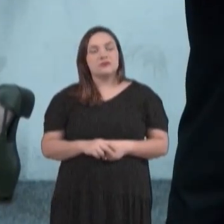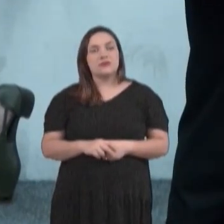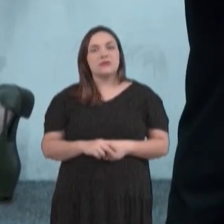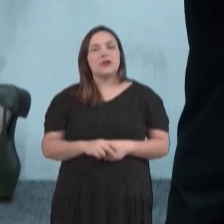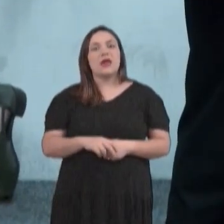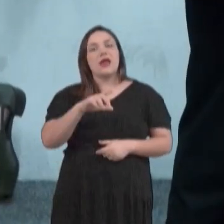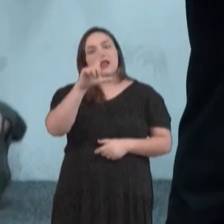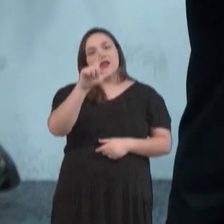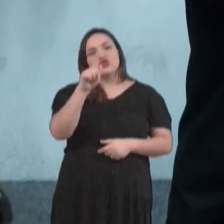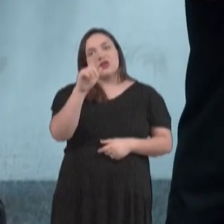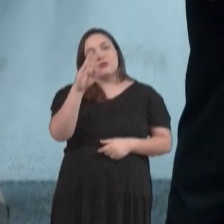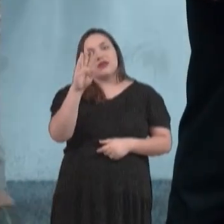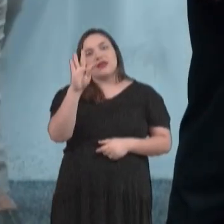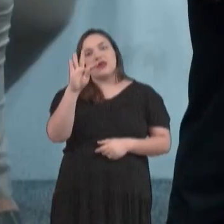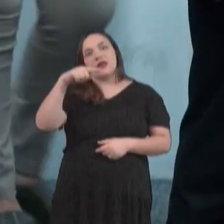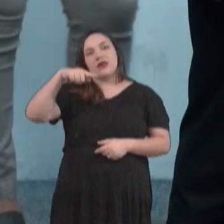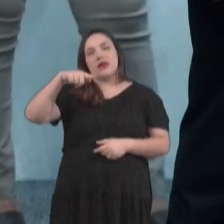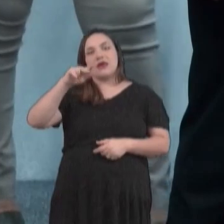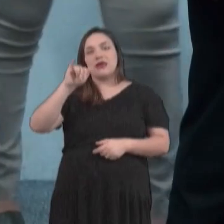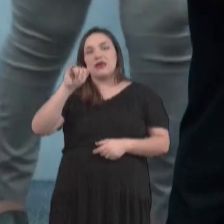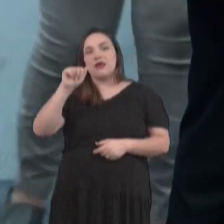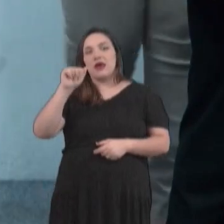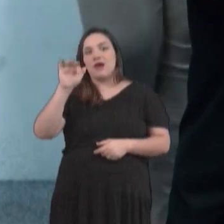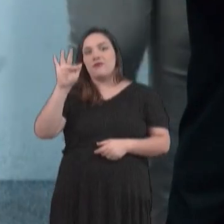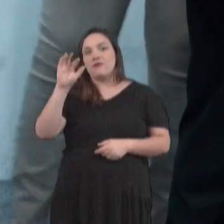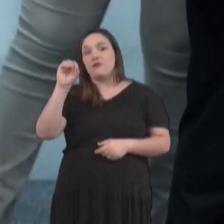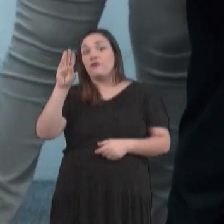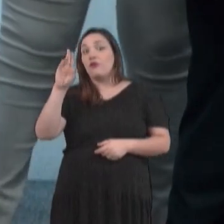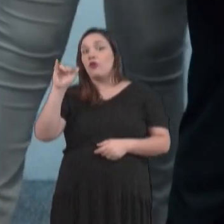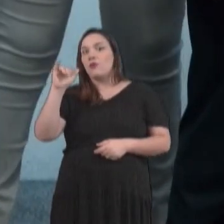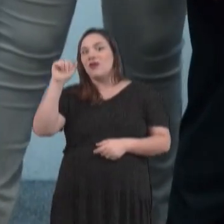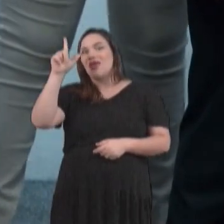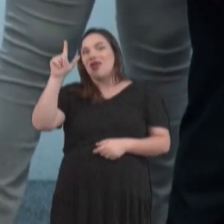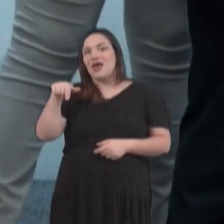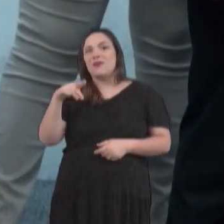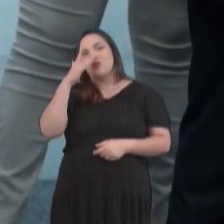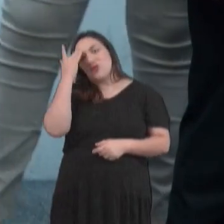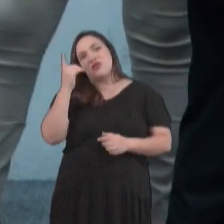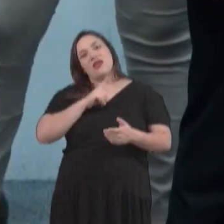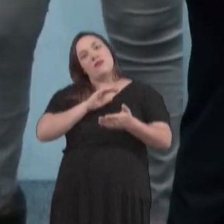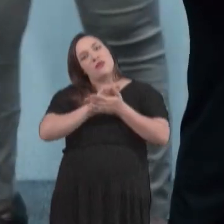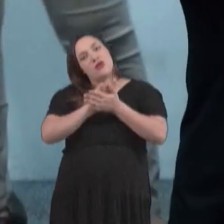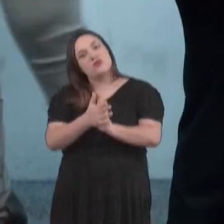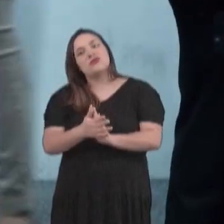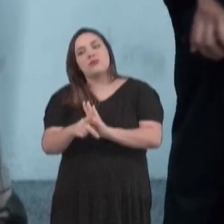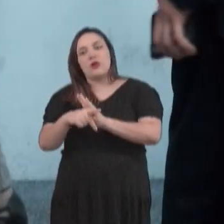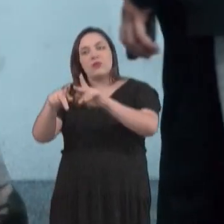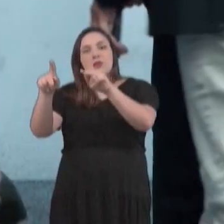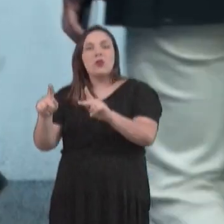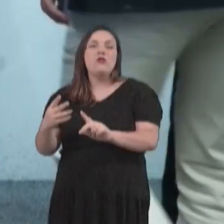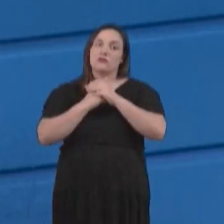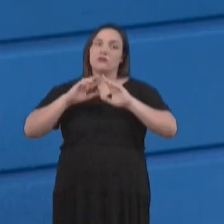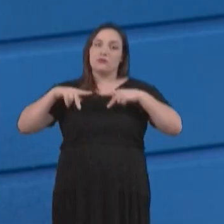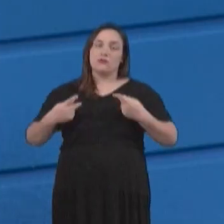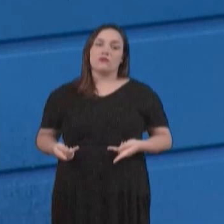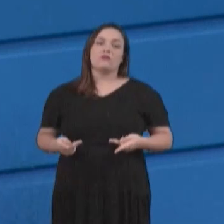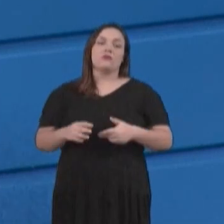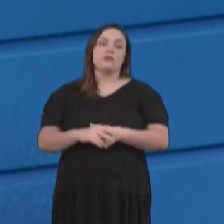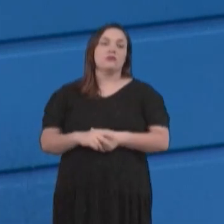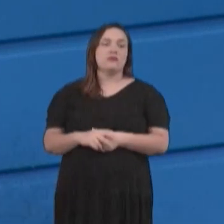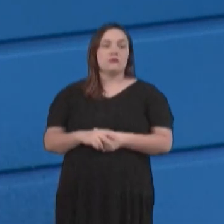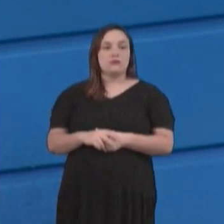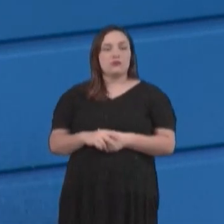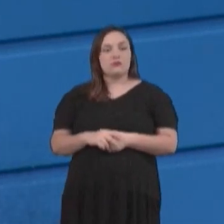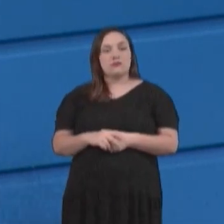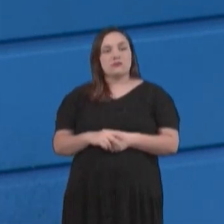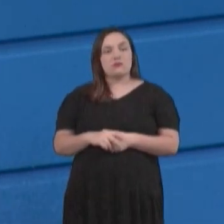LGBTQIA-fobia é um termo utilizado para compreender violências cometidas contra a população LGBTQIA+. O que